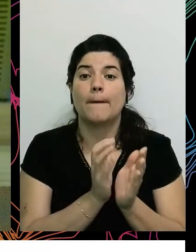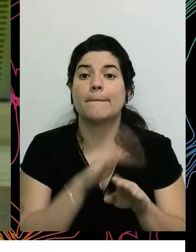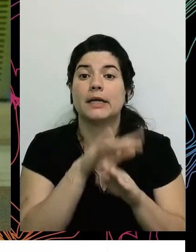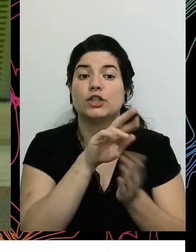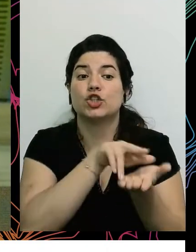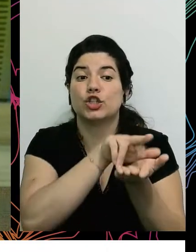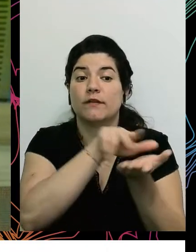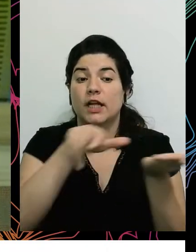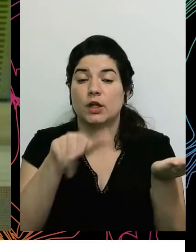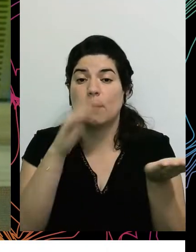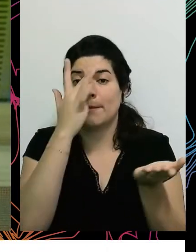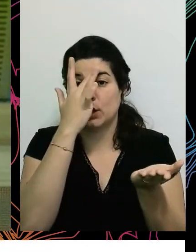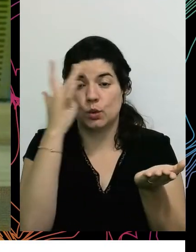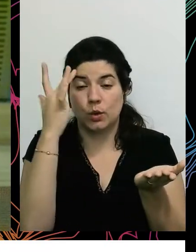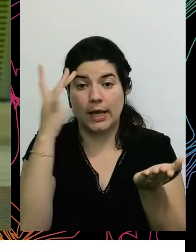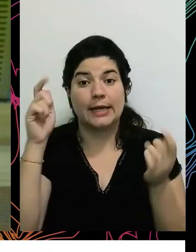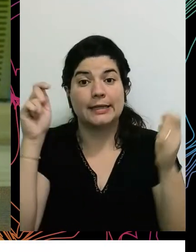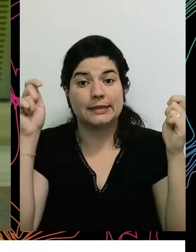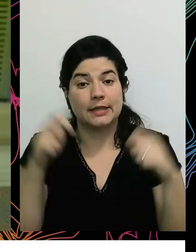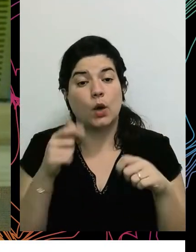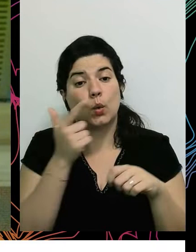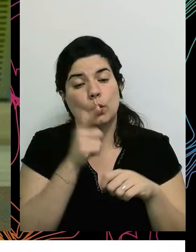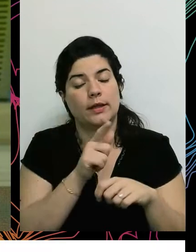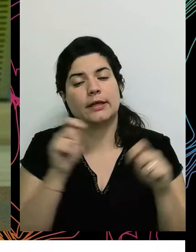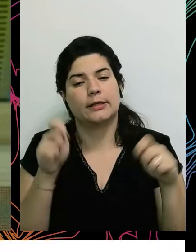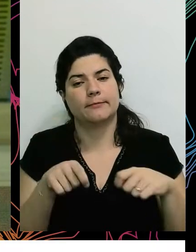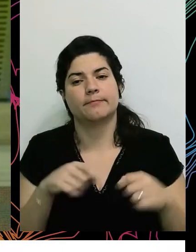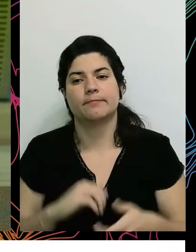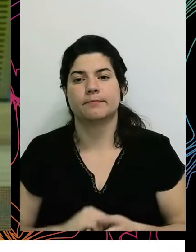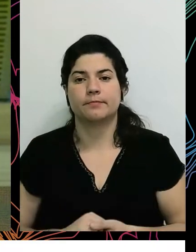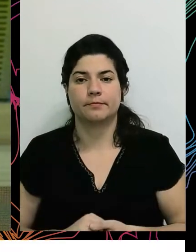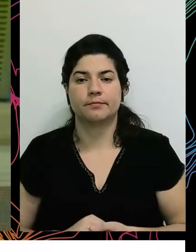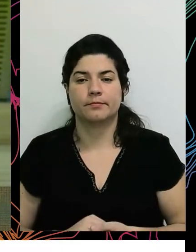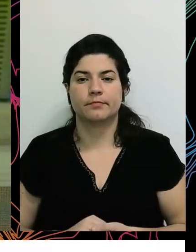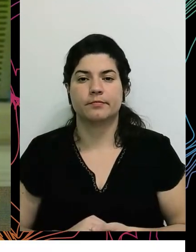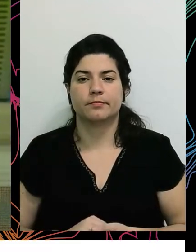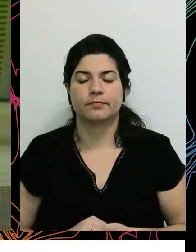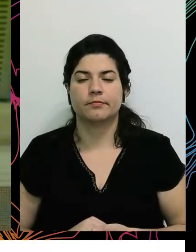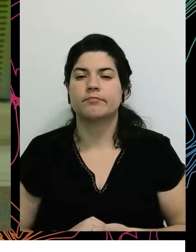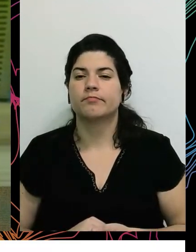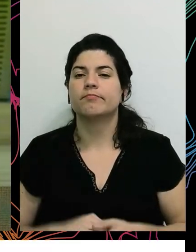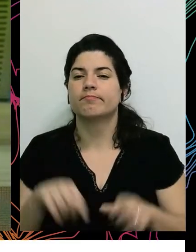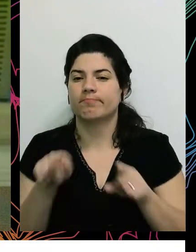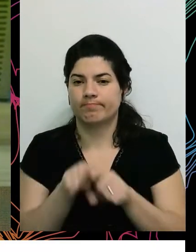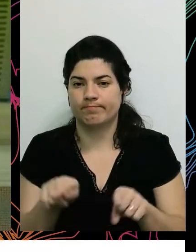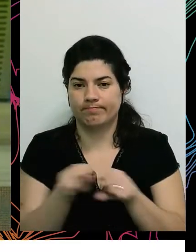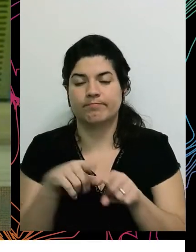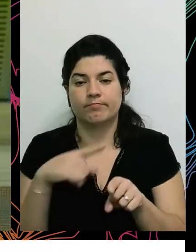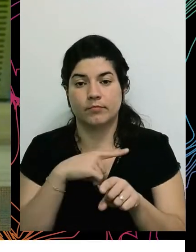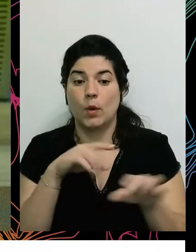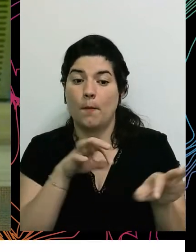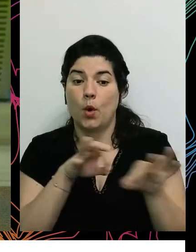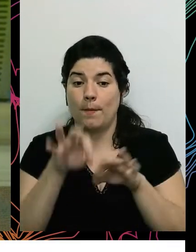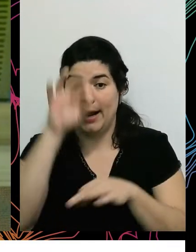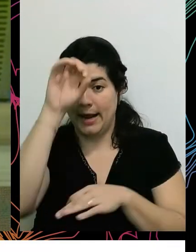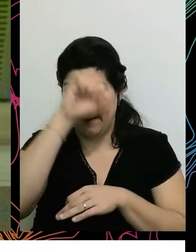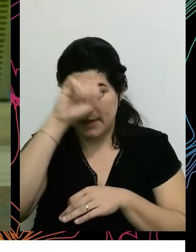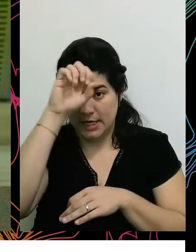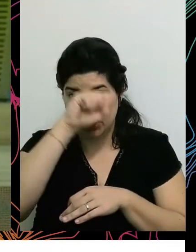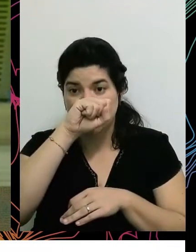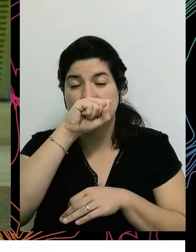candidatos que permite ter esse acesso, não? Depois, temos também um programa de aprendiz que